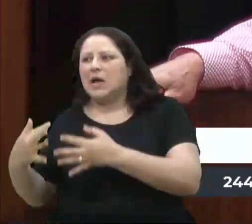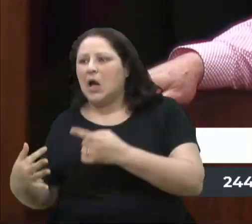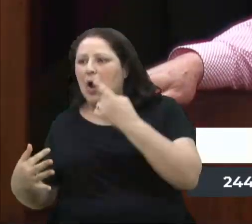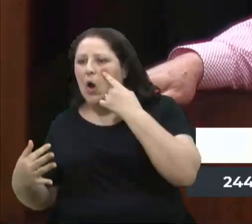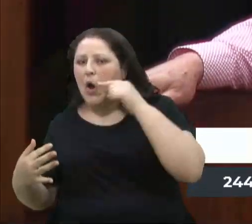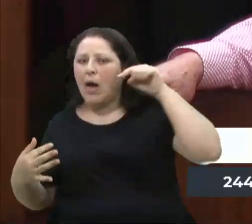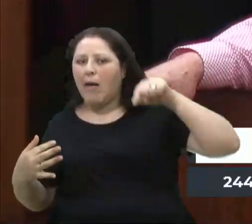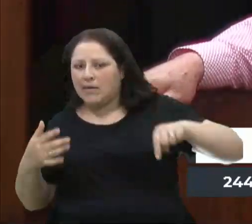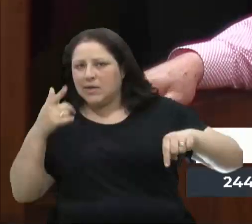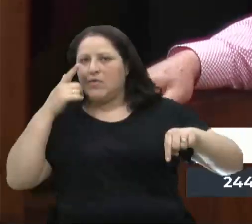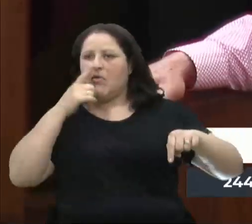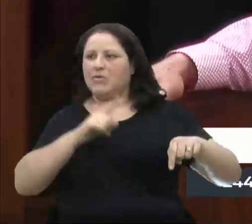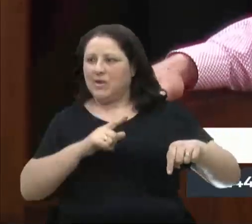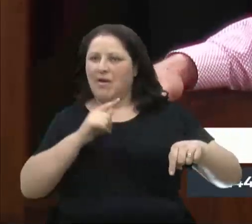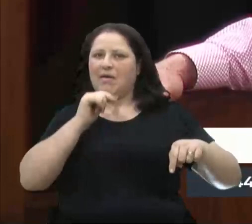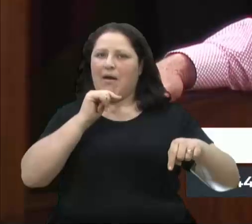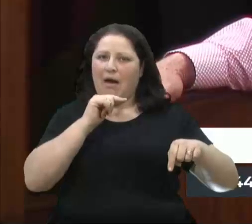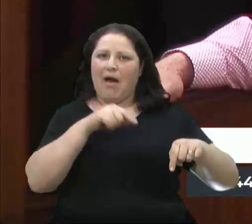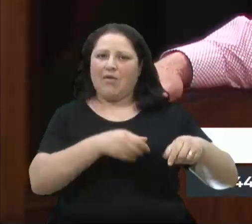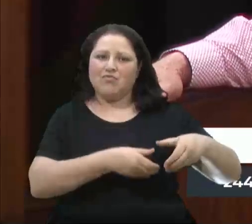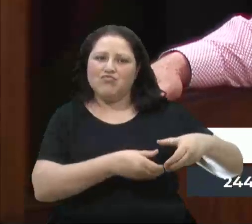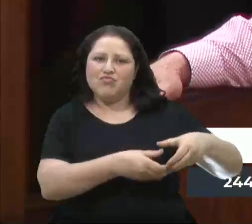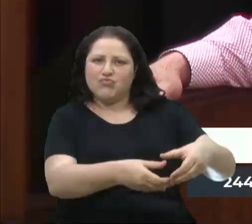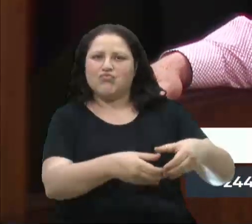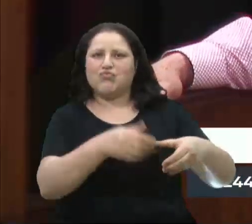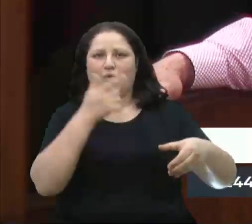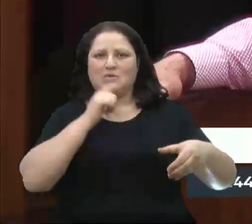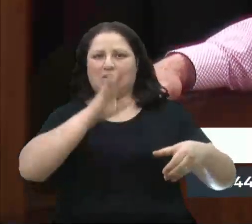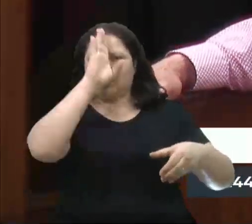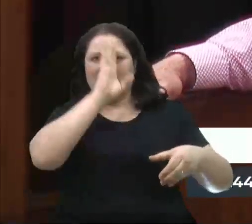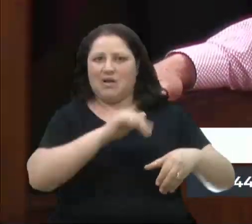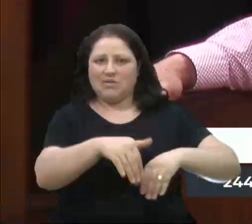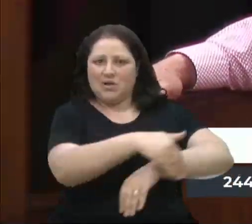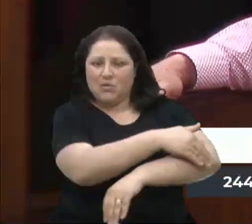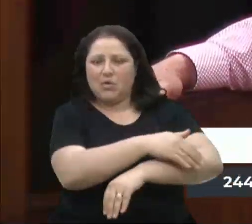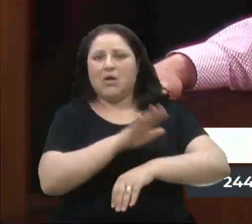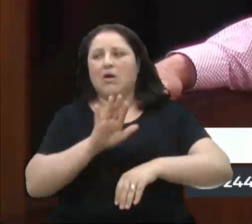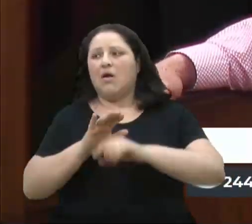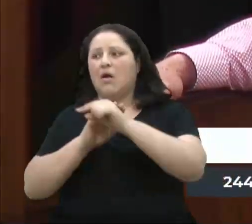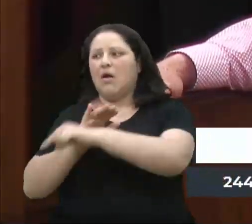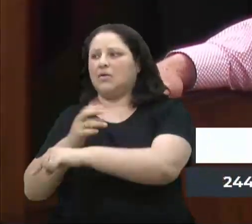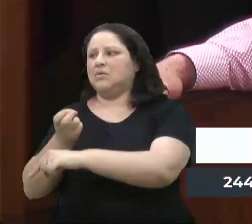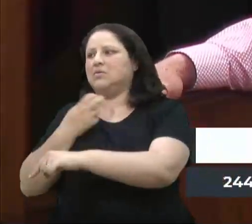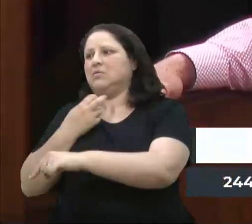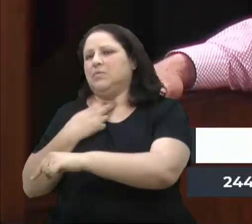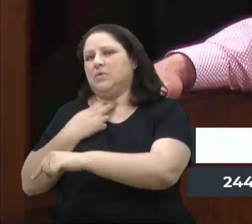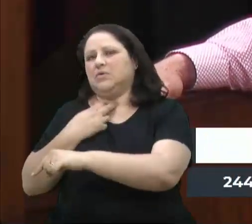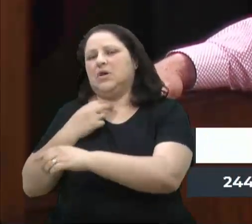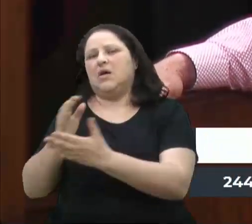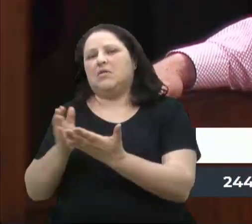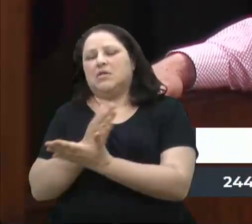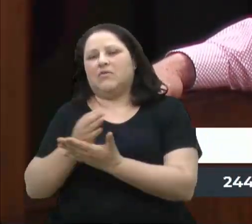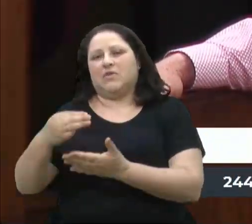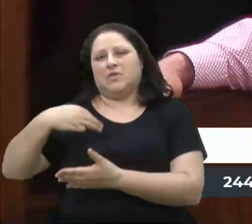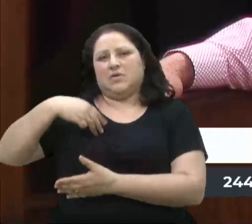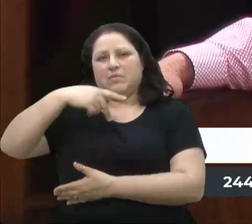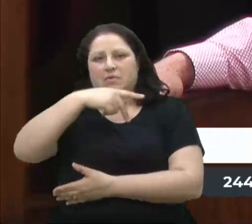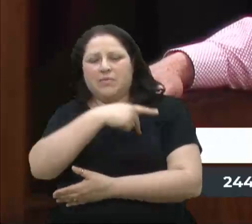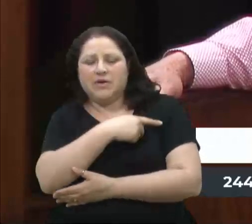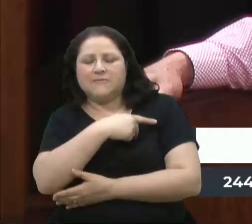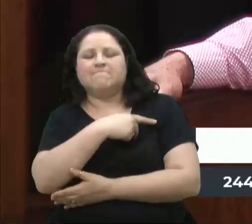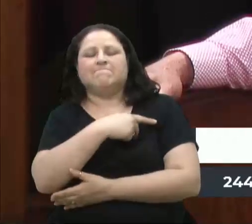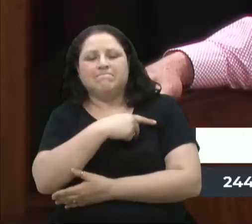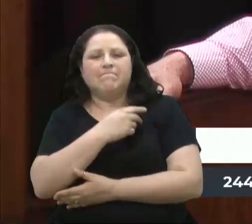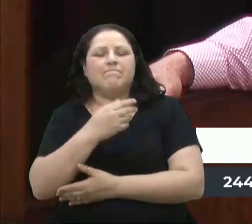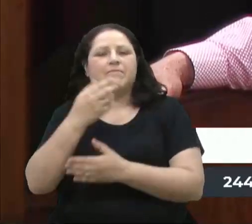pode. Então talvez até o Ministério Público pode nos auxiliar, quanto Poder Executivo e nós representantes, de que